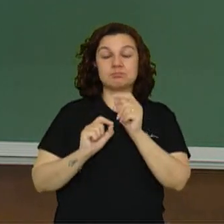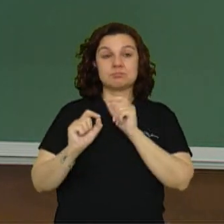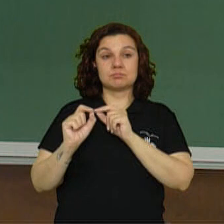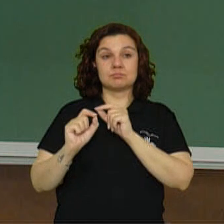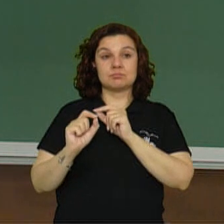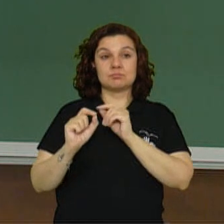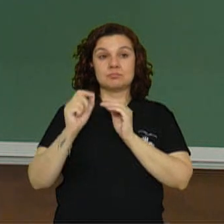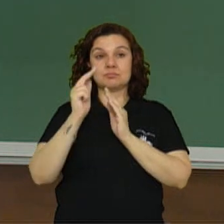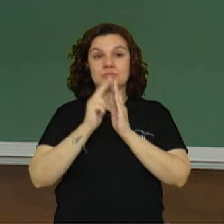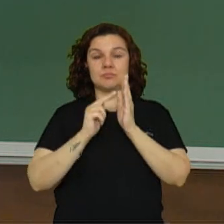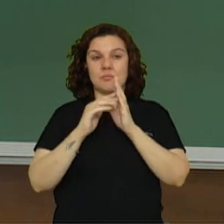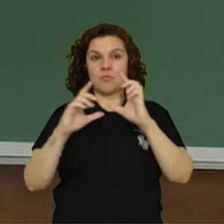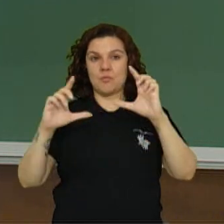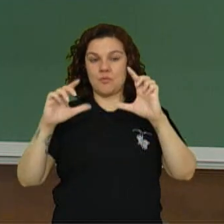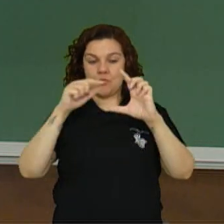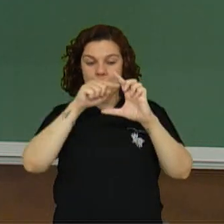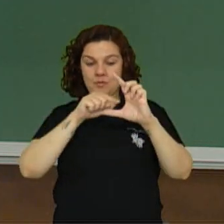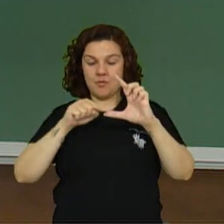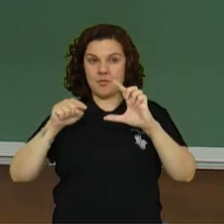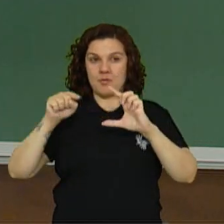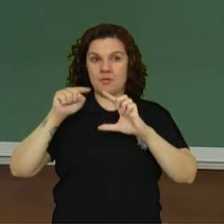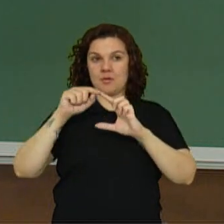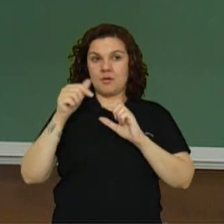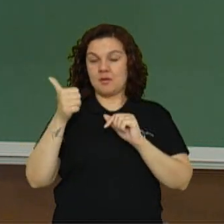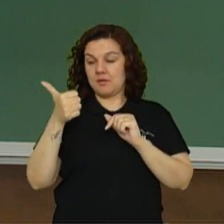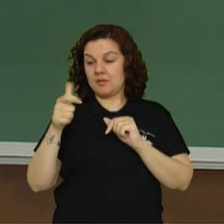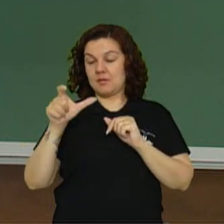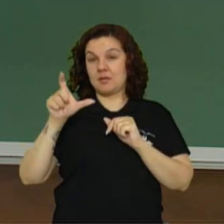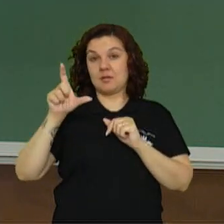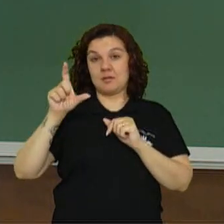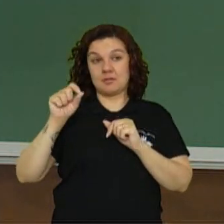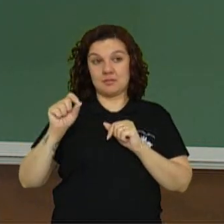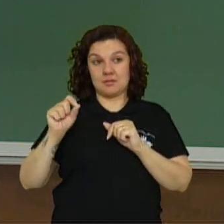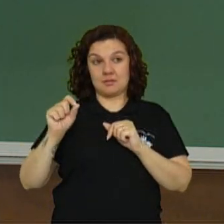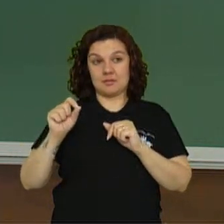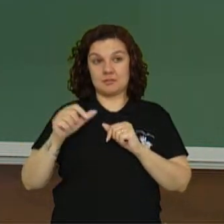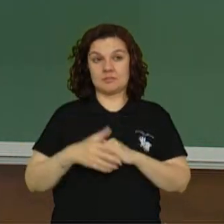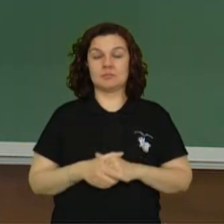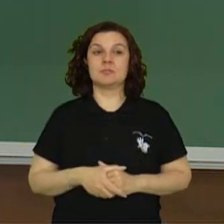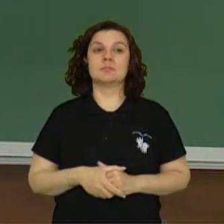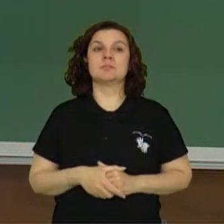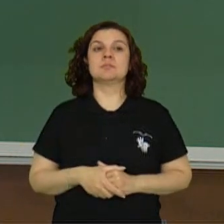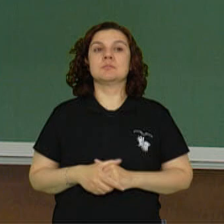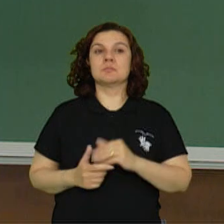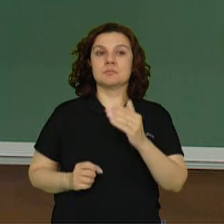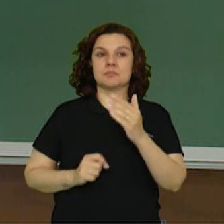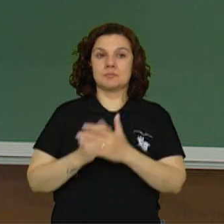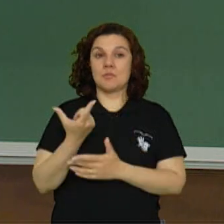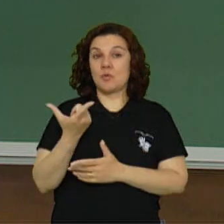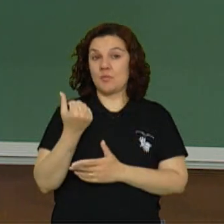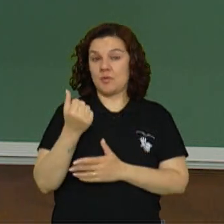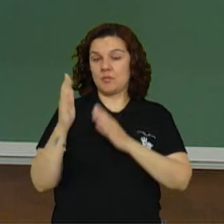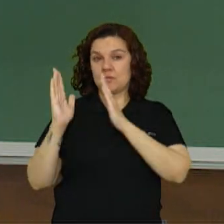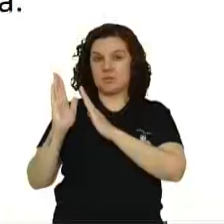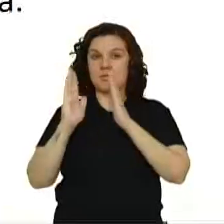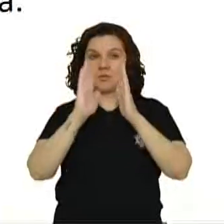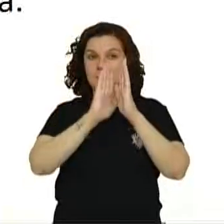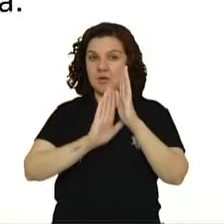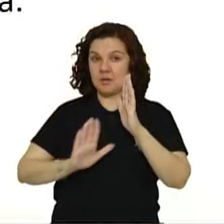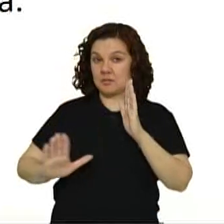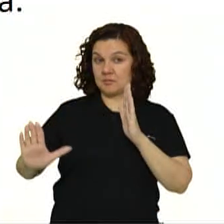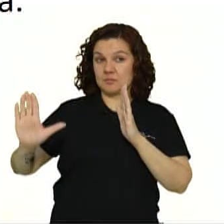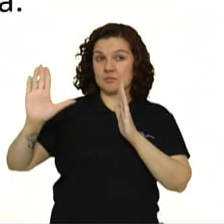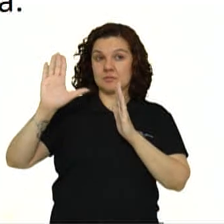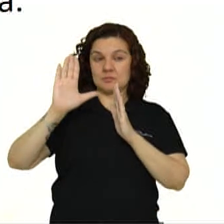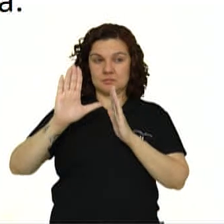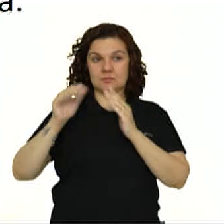inicial pintará o fundo de 10 placas, marca texto, e cobrará um valor de acordo com